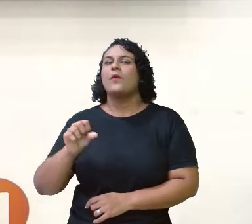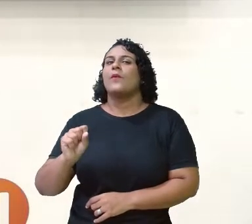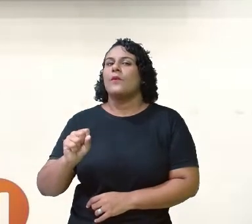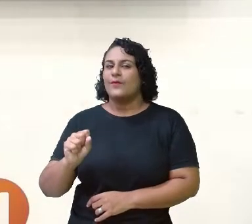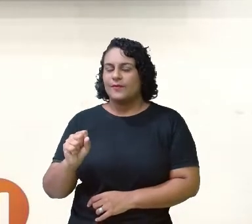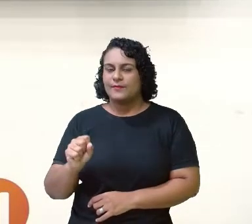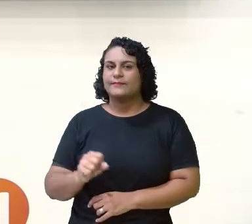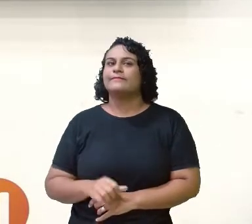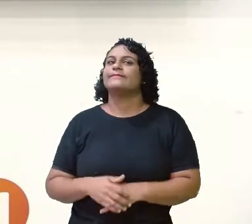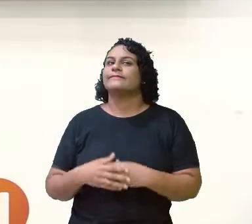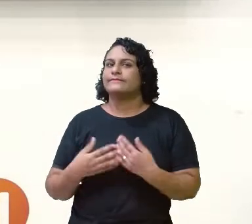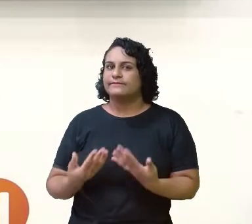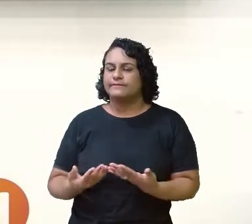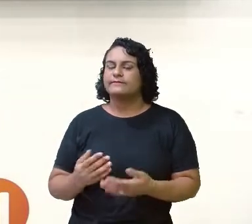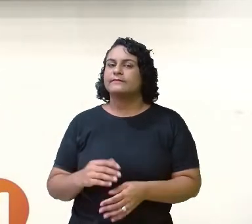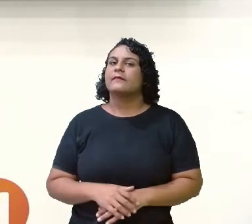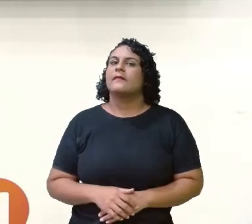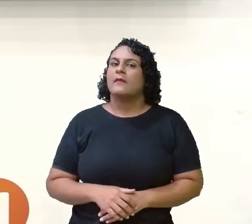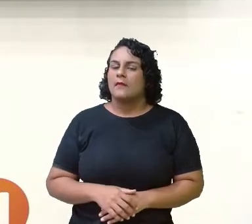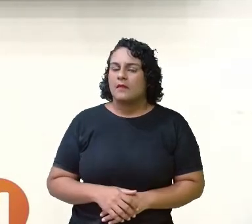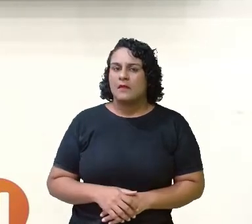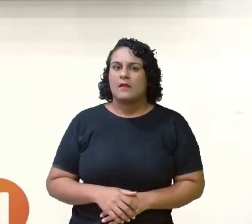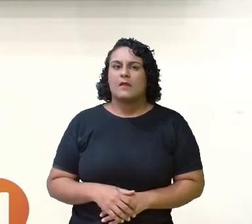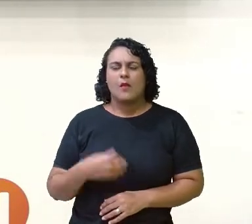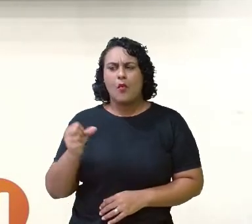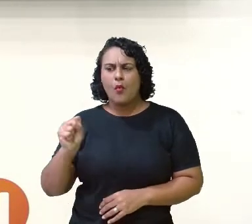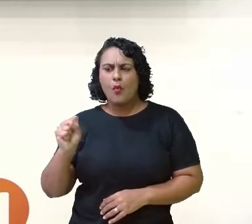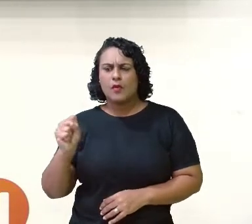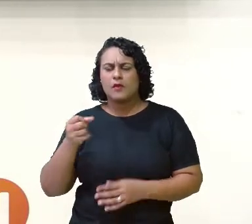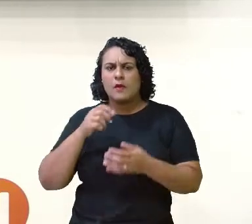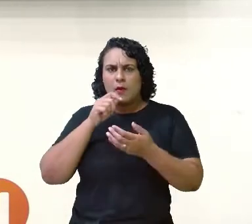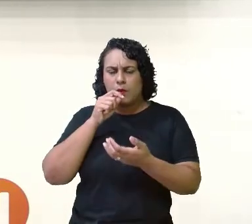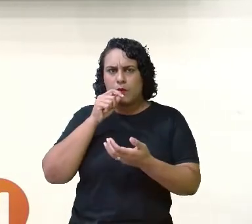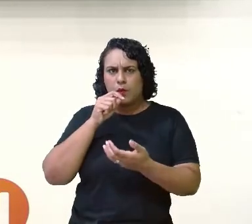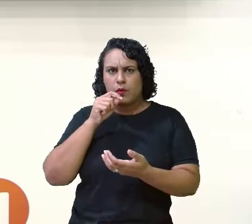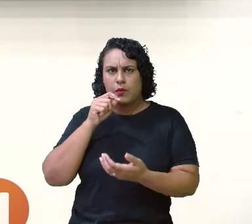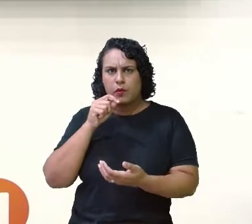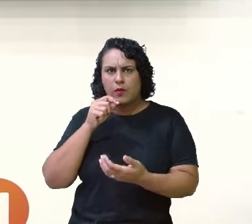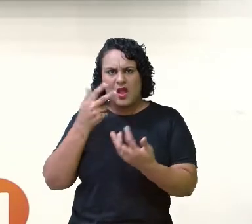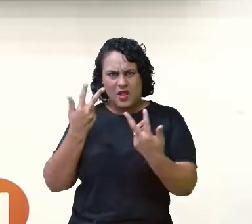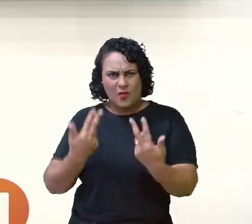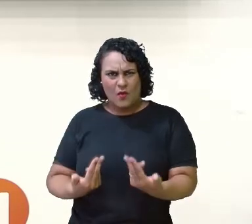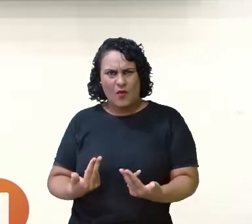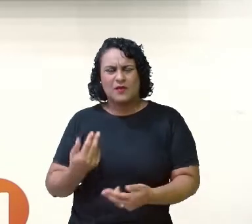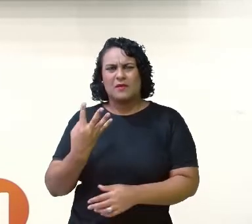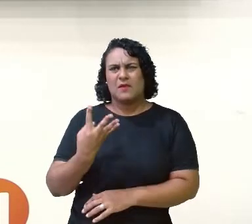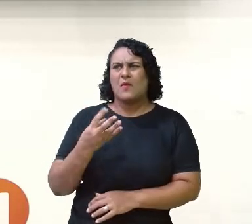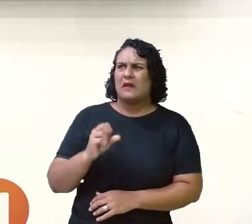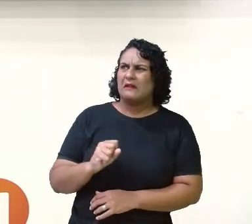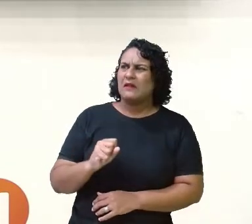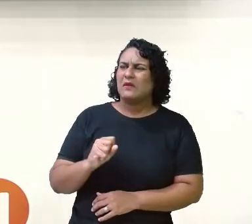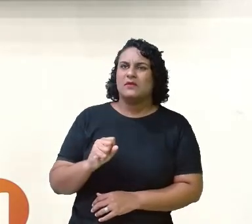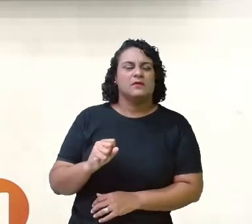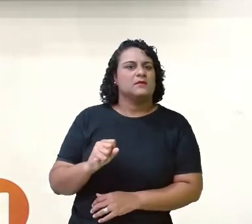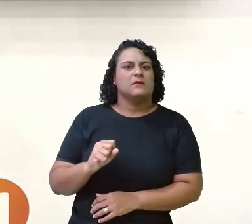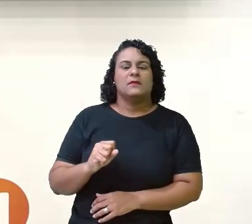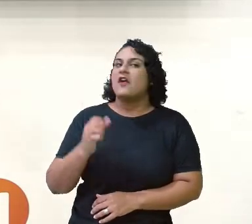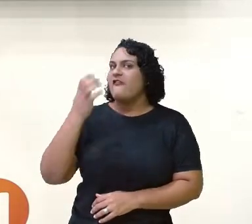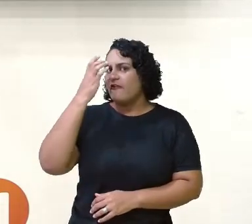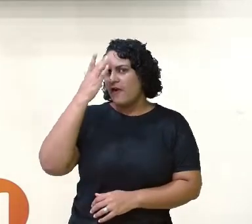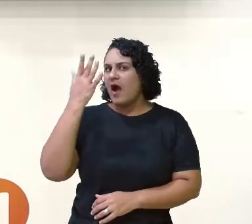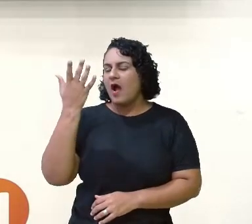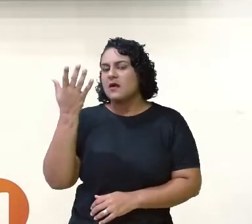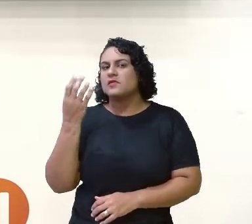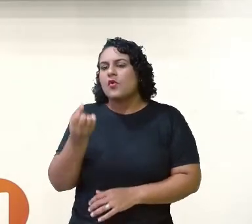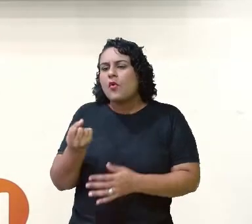8. Contar 8 balões não é a mesma coisa de contar 48 balões, né? Por isso que a